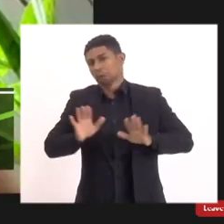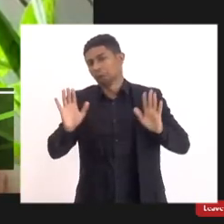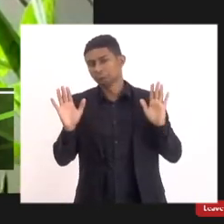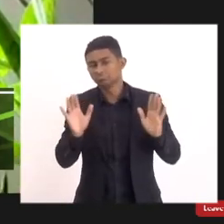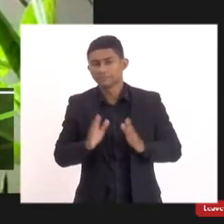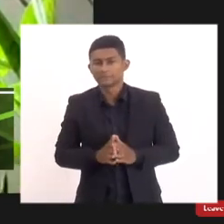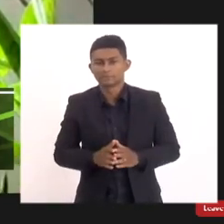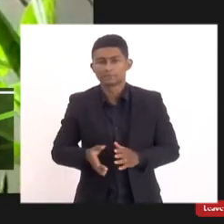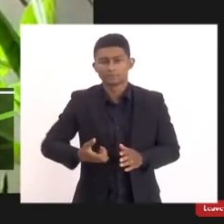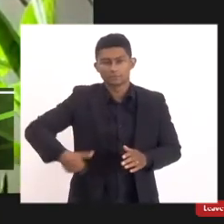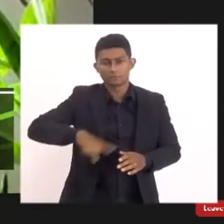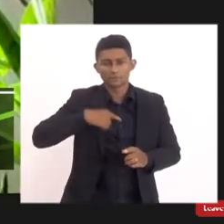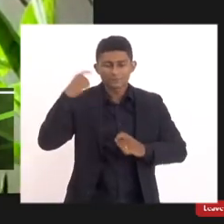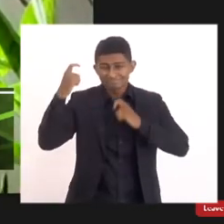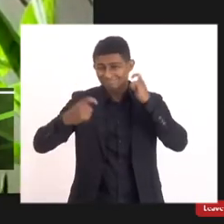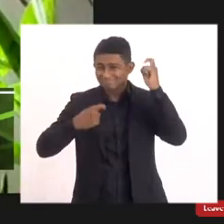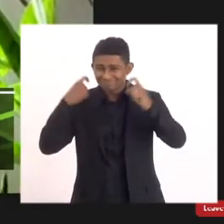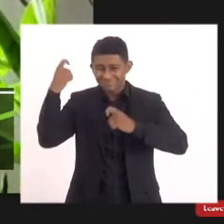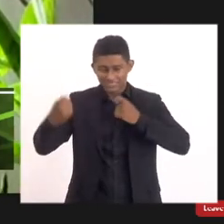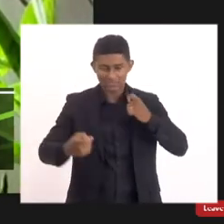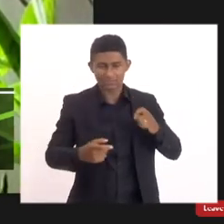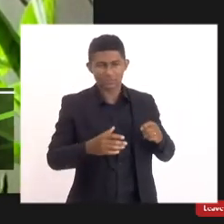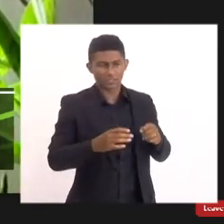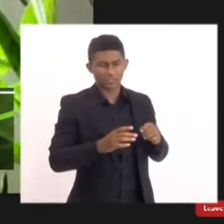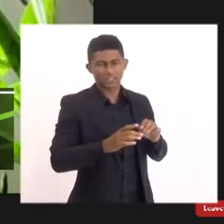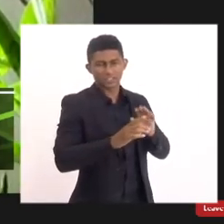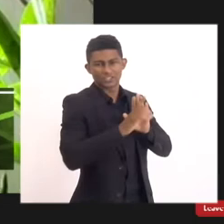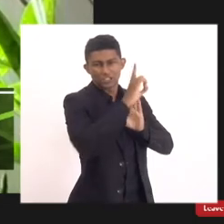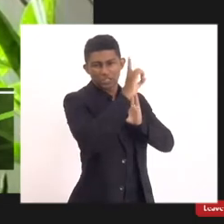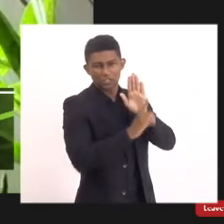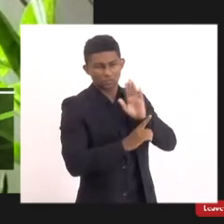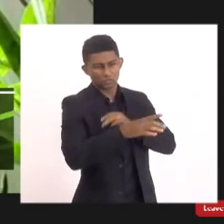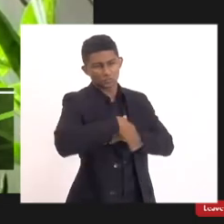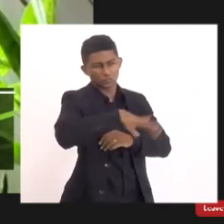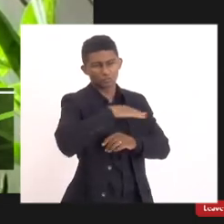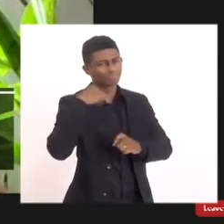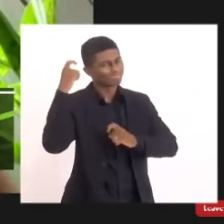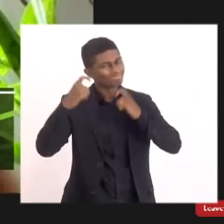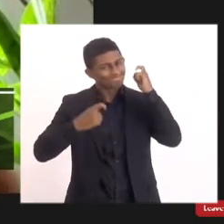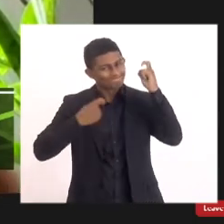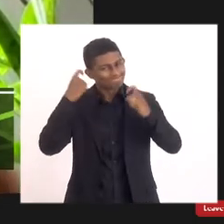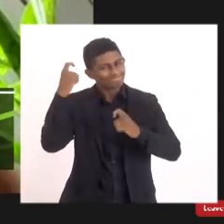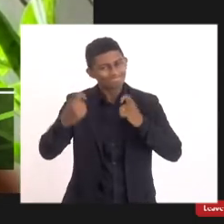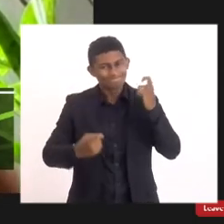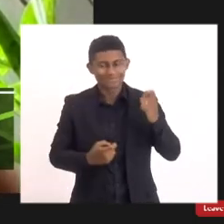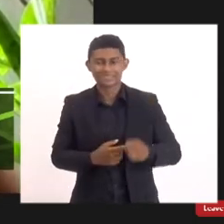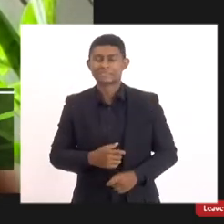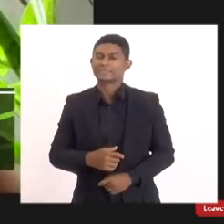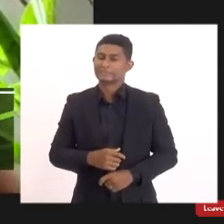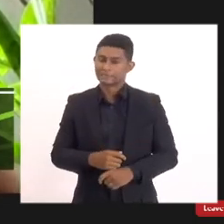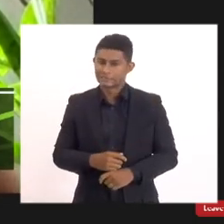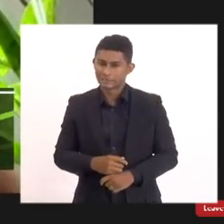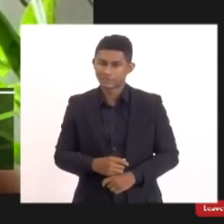de diretores, estamos expostos. É difícil controlar